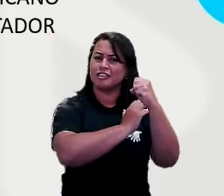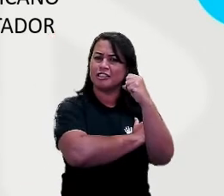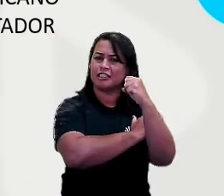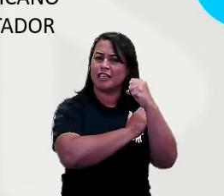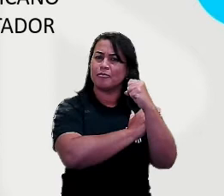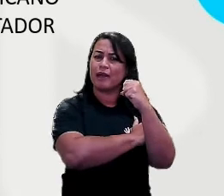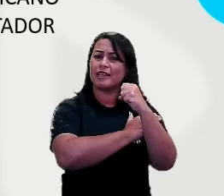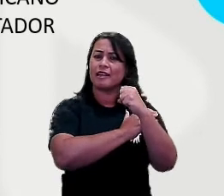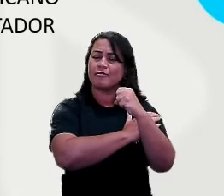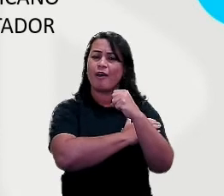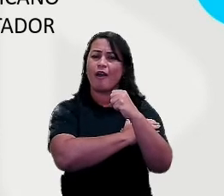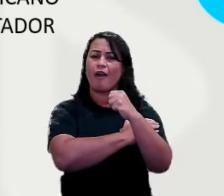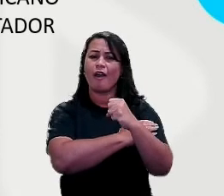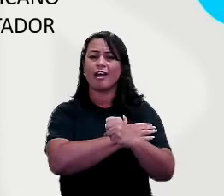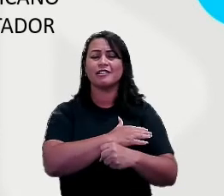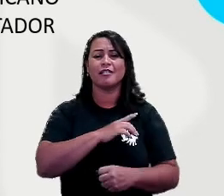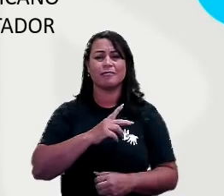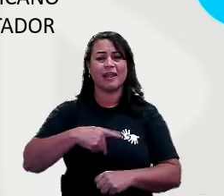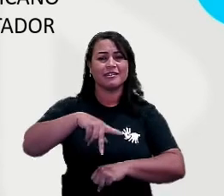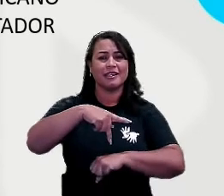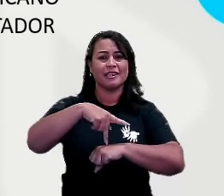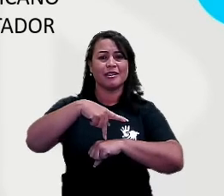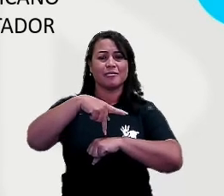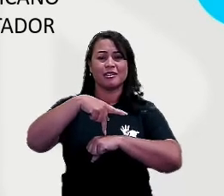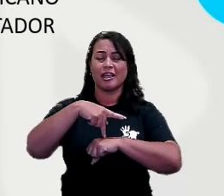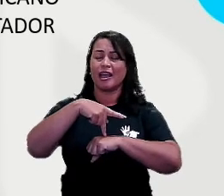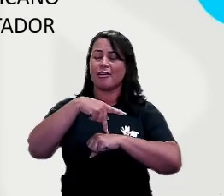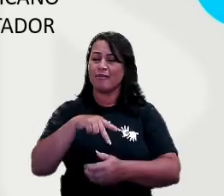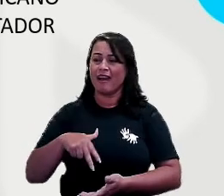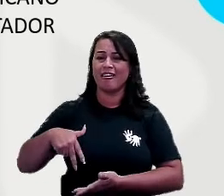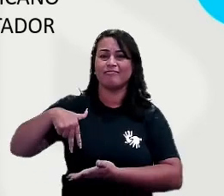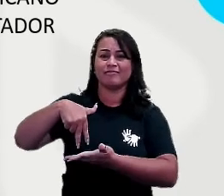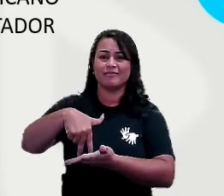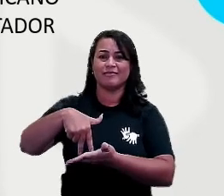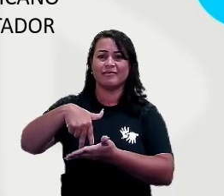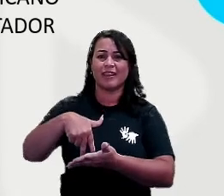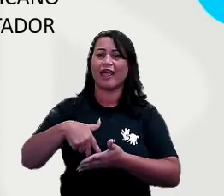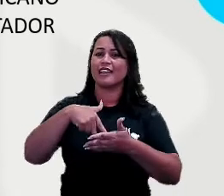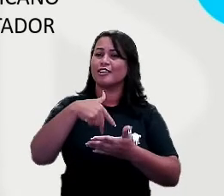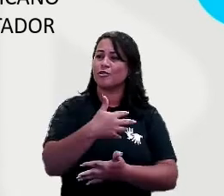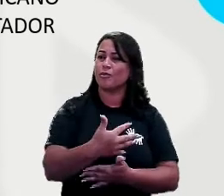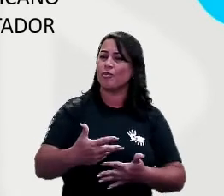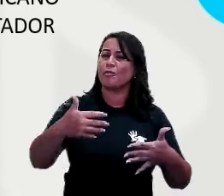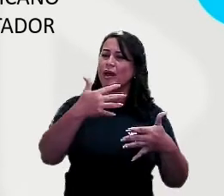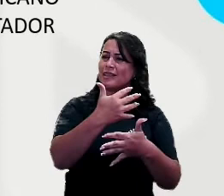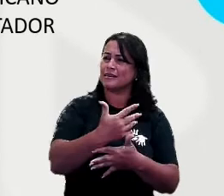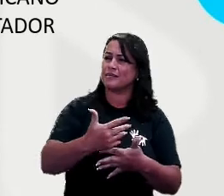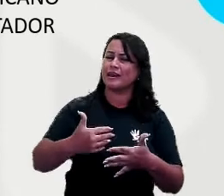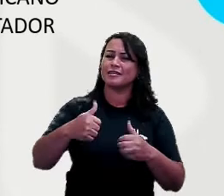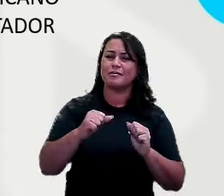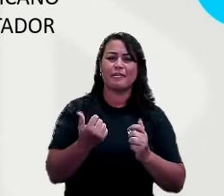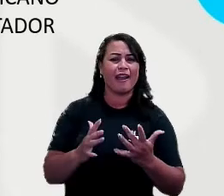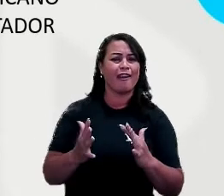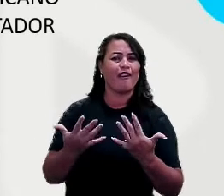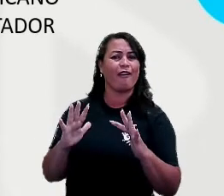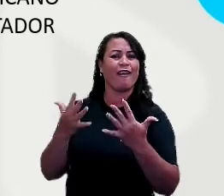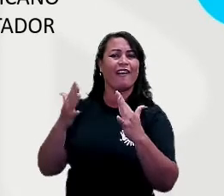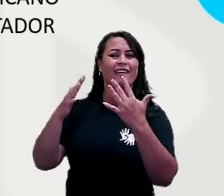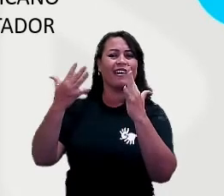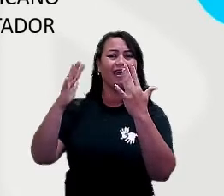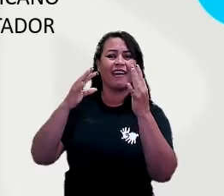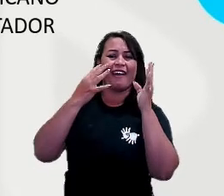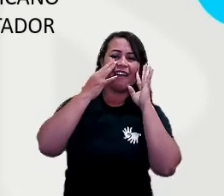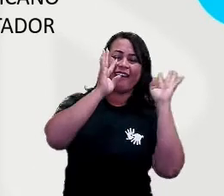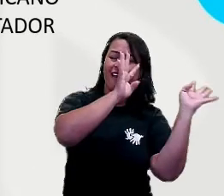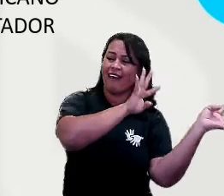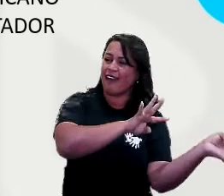forte, atende a voz da pátria que ele chama. Entre as tuas irmãs de maior